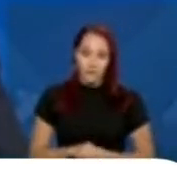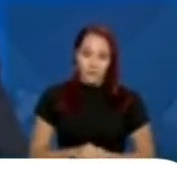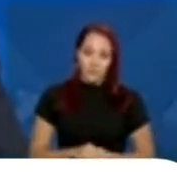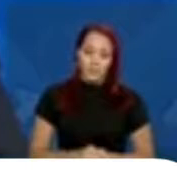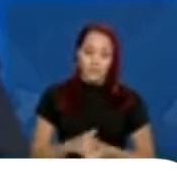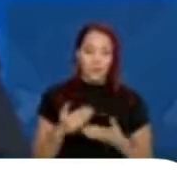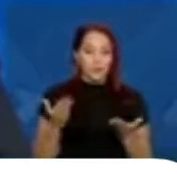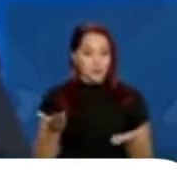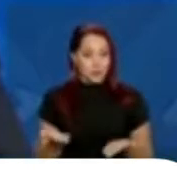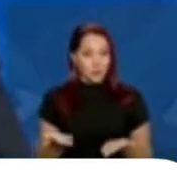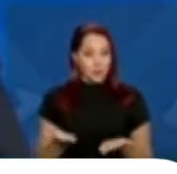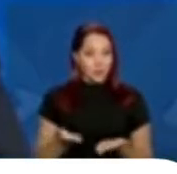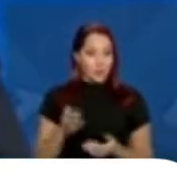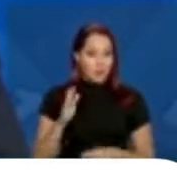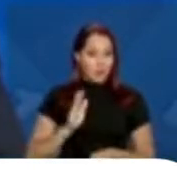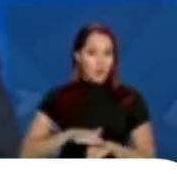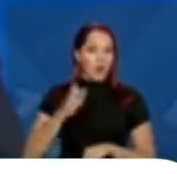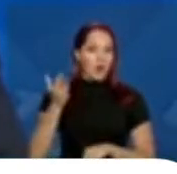Isso é muito mais